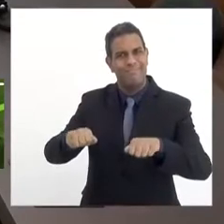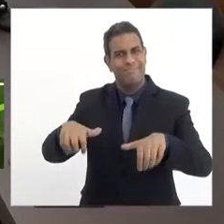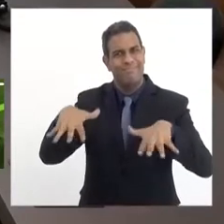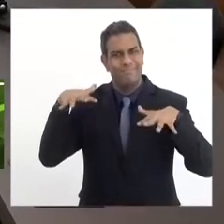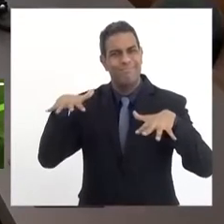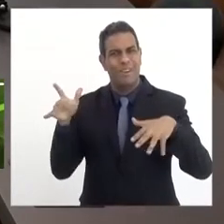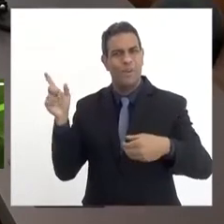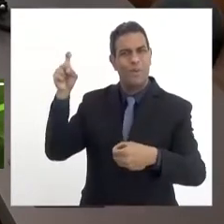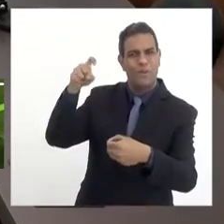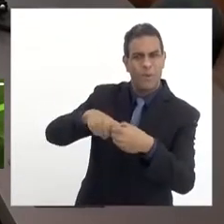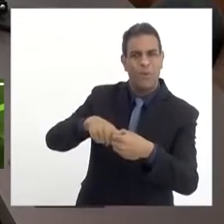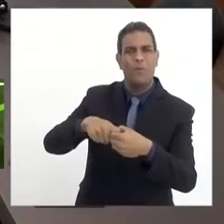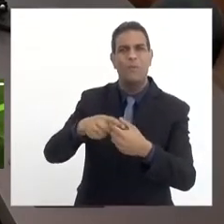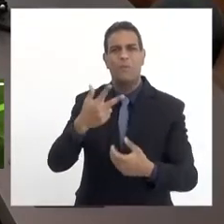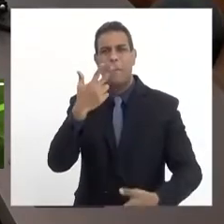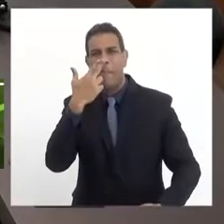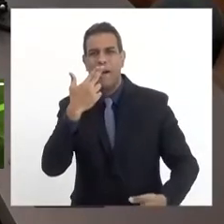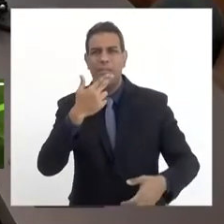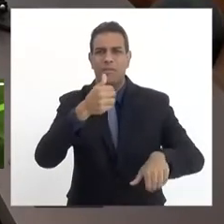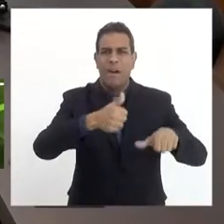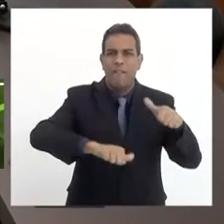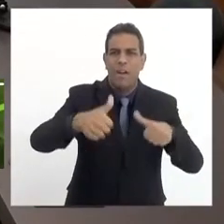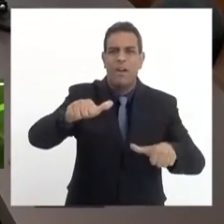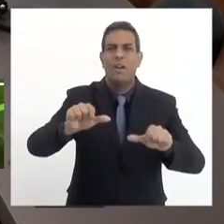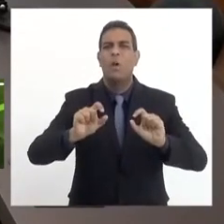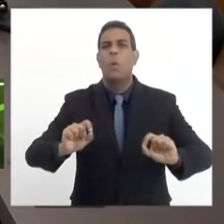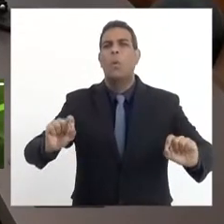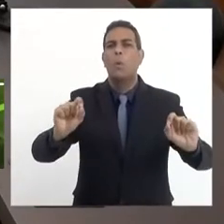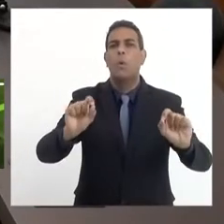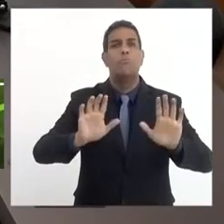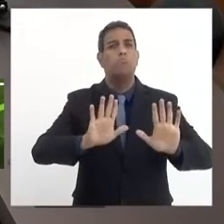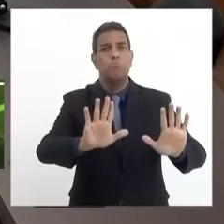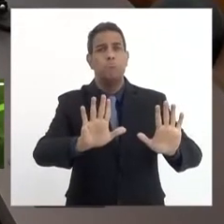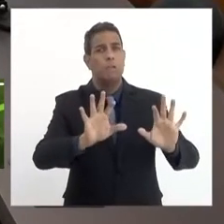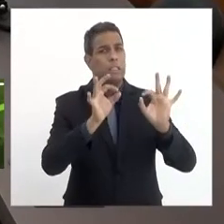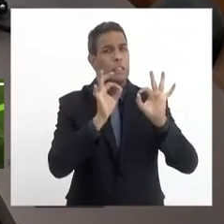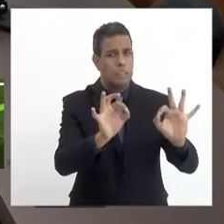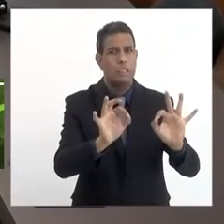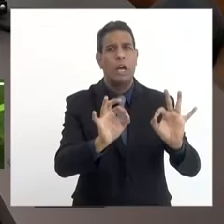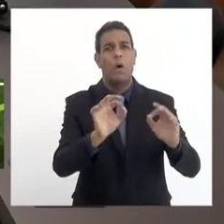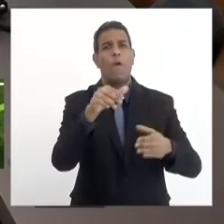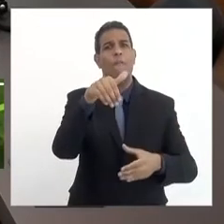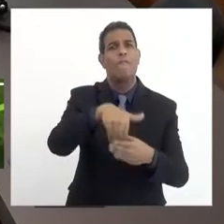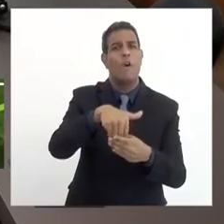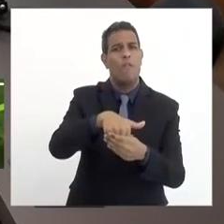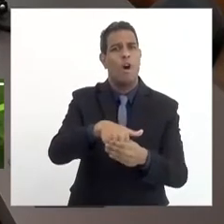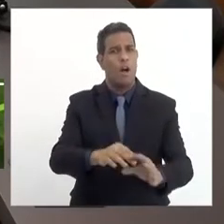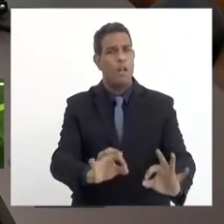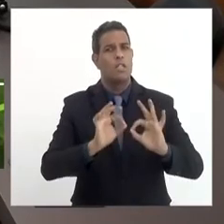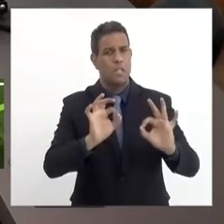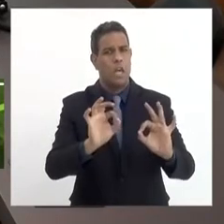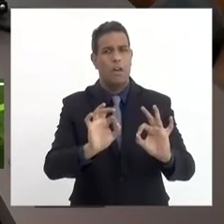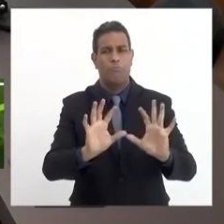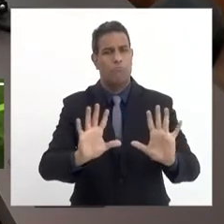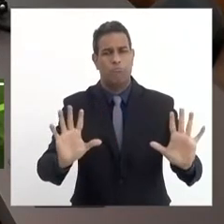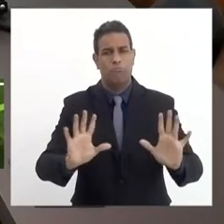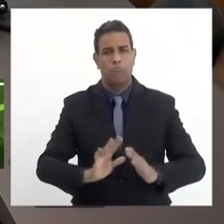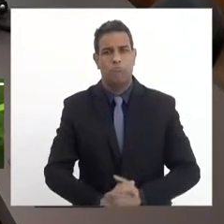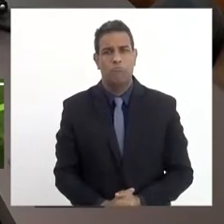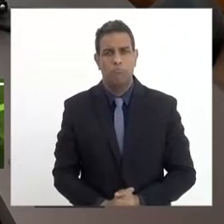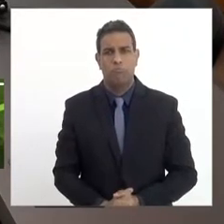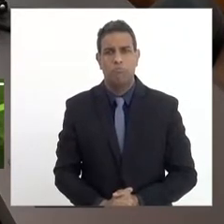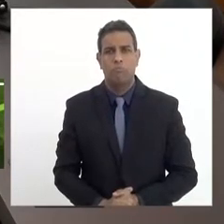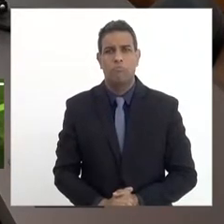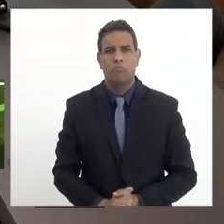Retornou. Retornou o pedido de vistas, é isso. Não, estava certo o voto, eu que me confundi. O voto está certo. Então, em